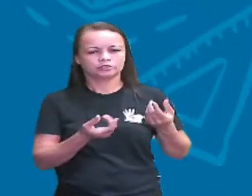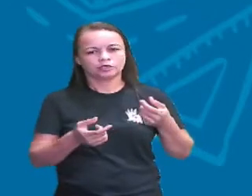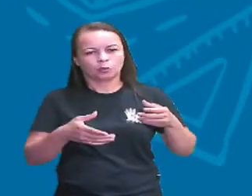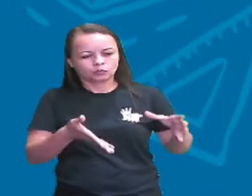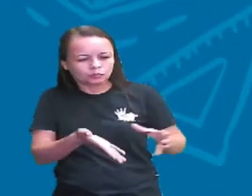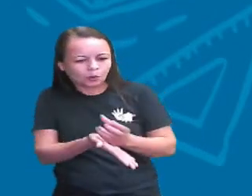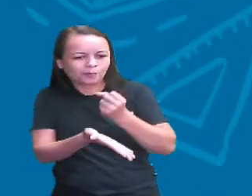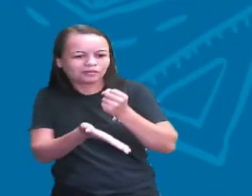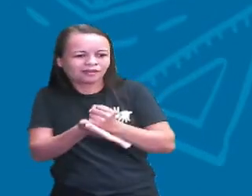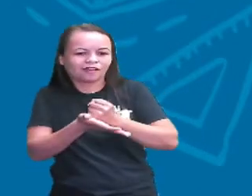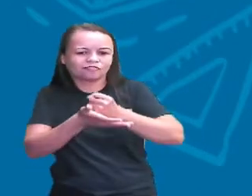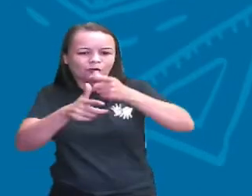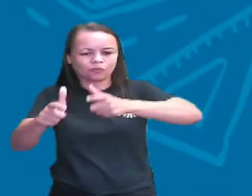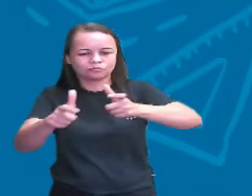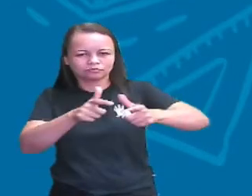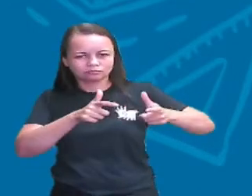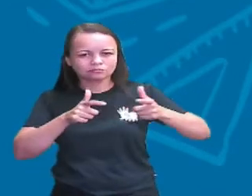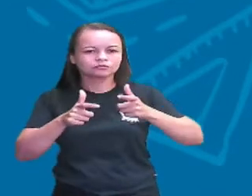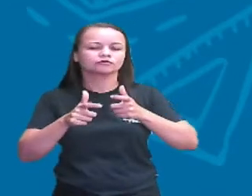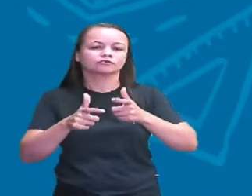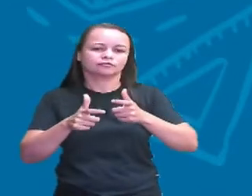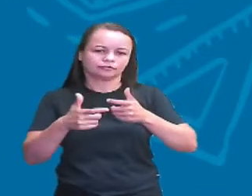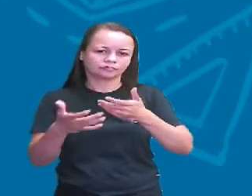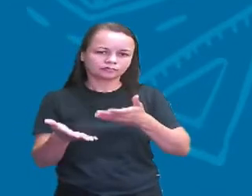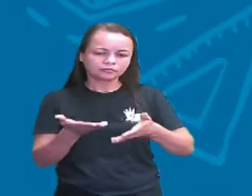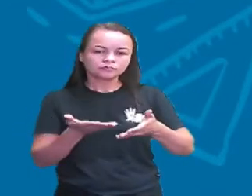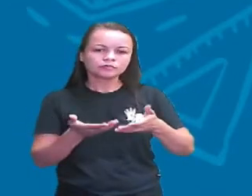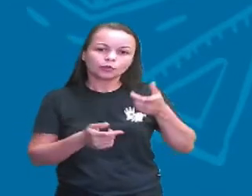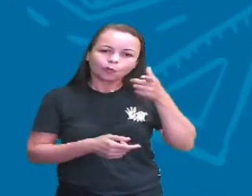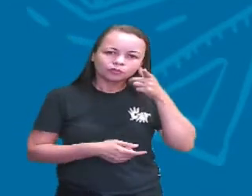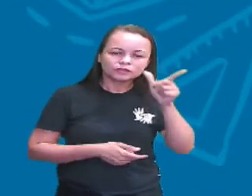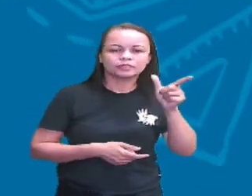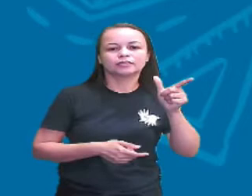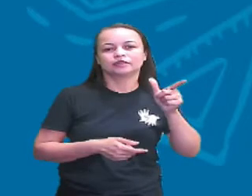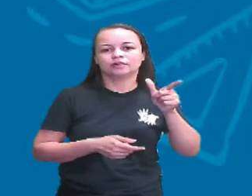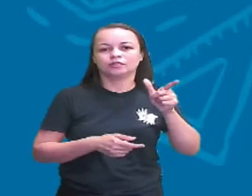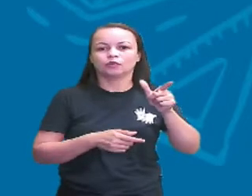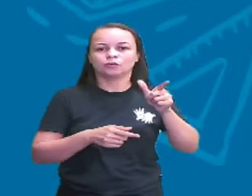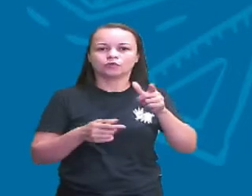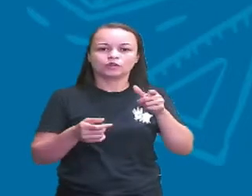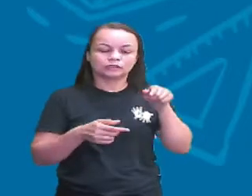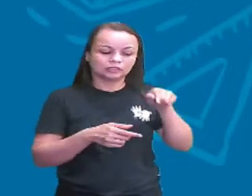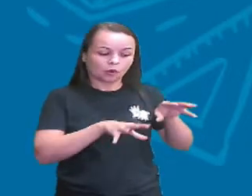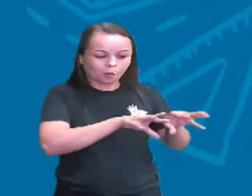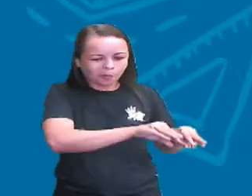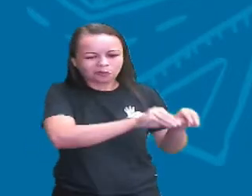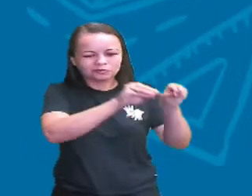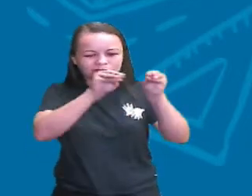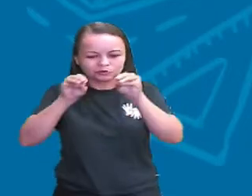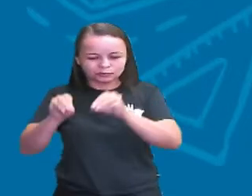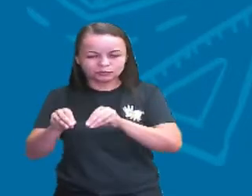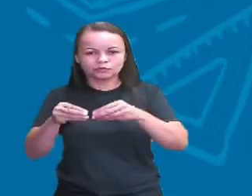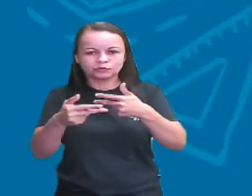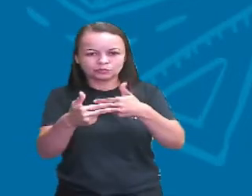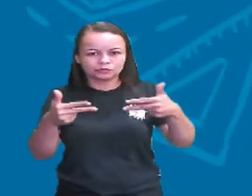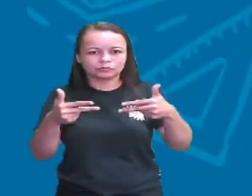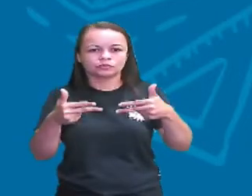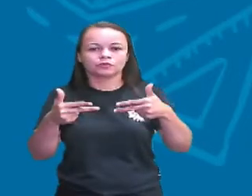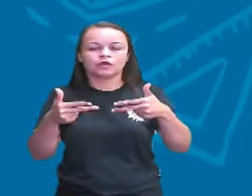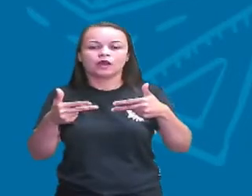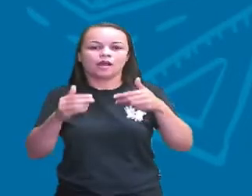regiões através da relação com as autoridades, eles conseguiam trazer produtos e forçar aquela população